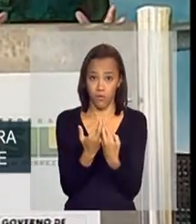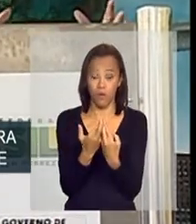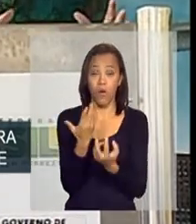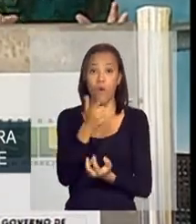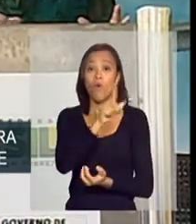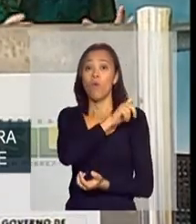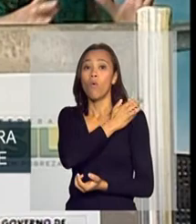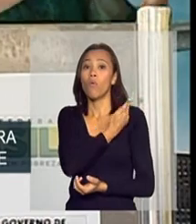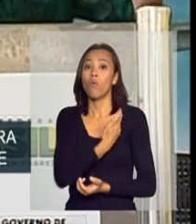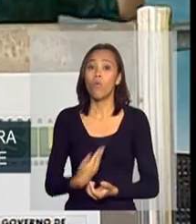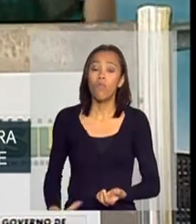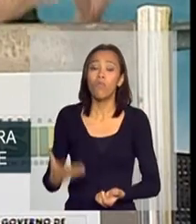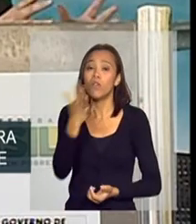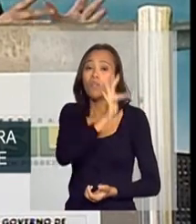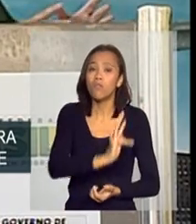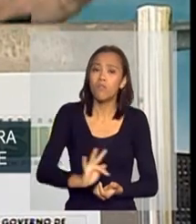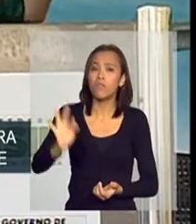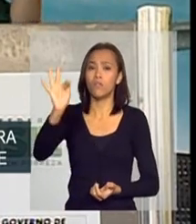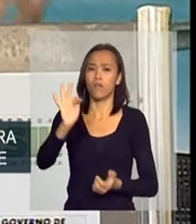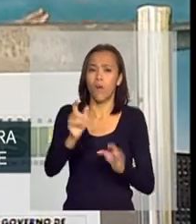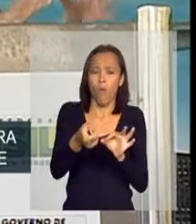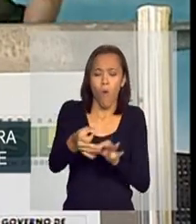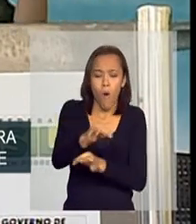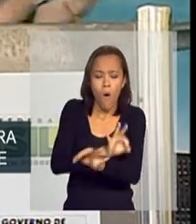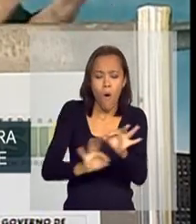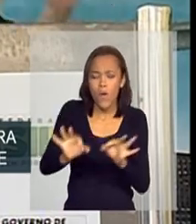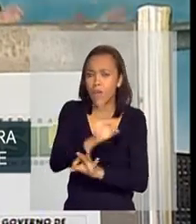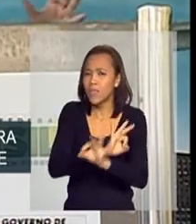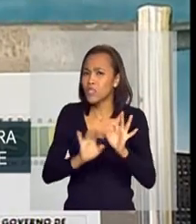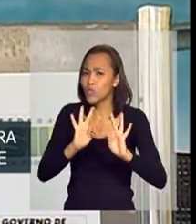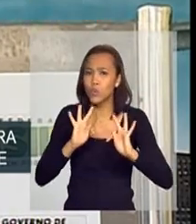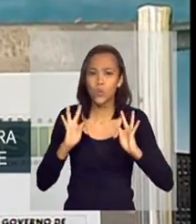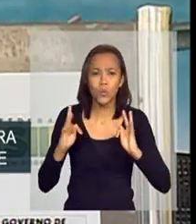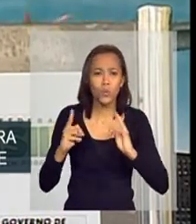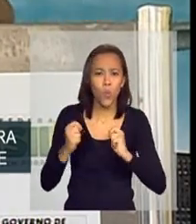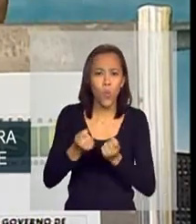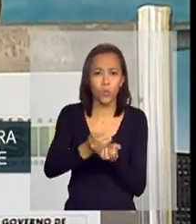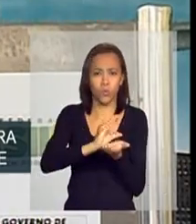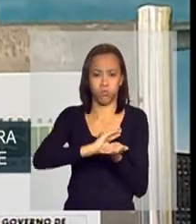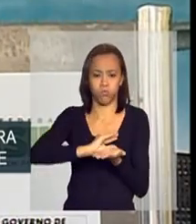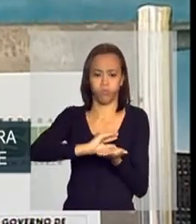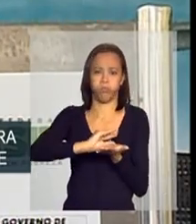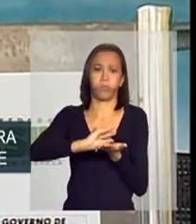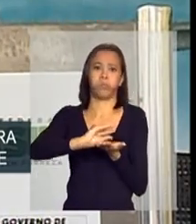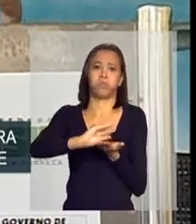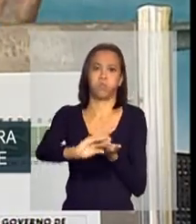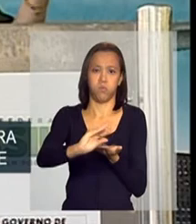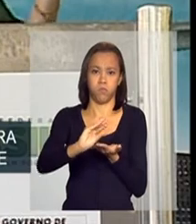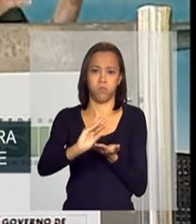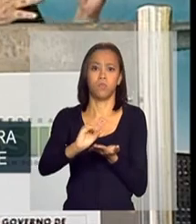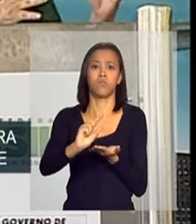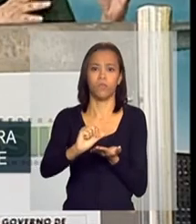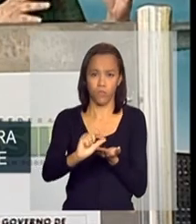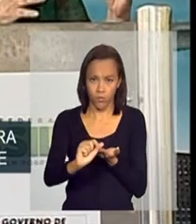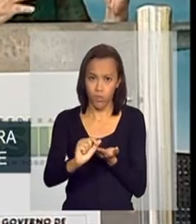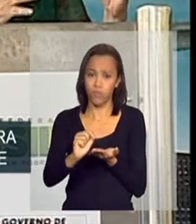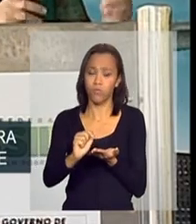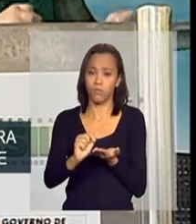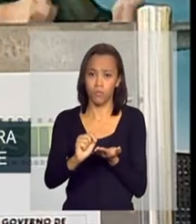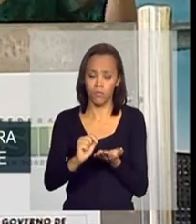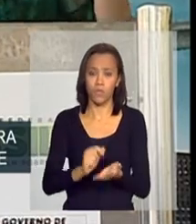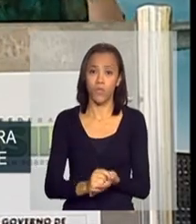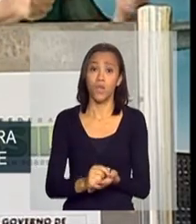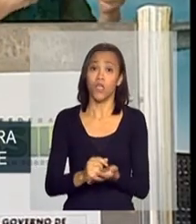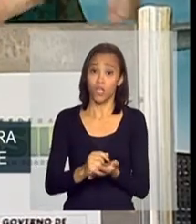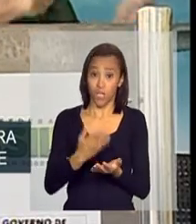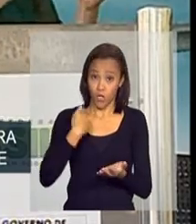governo federal organizou todos os investimentos que nós temos